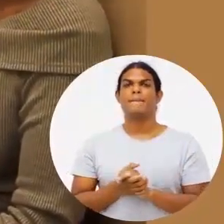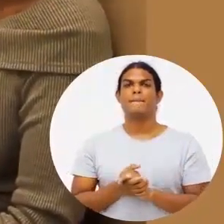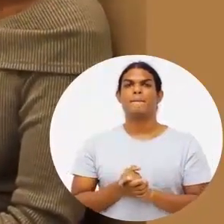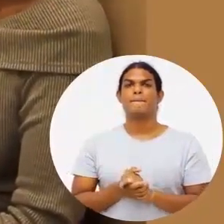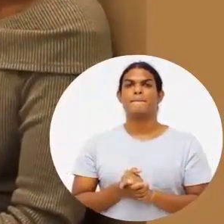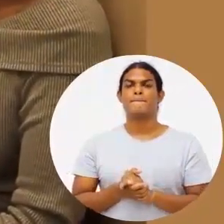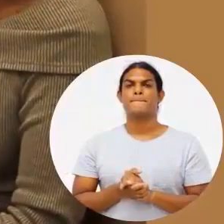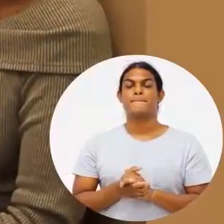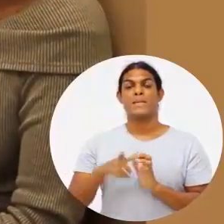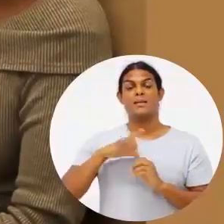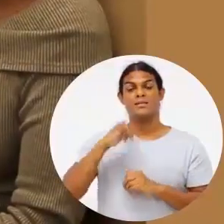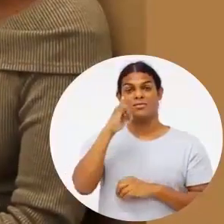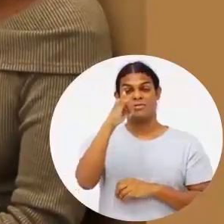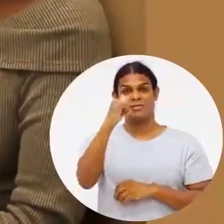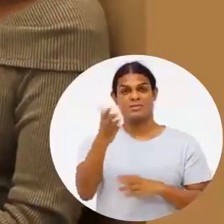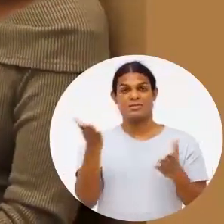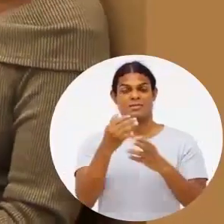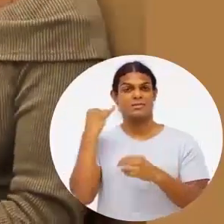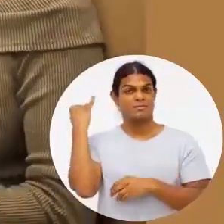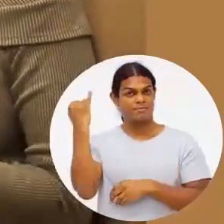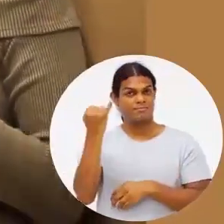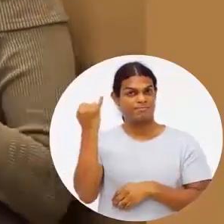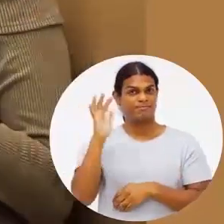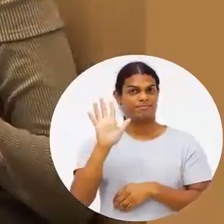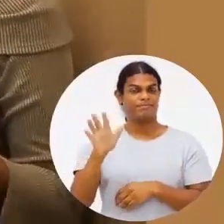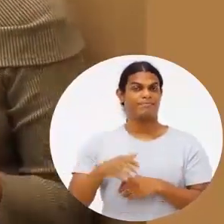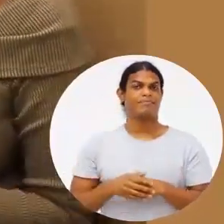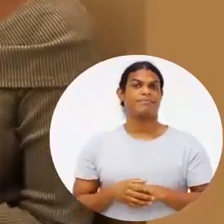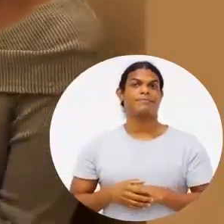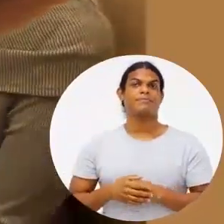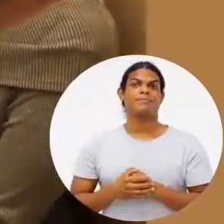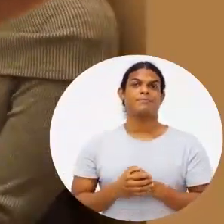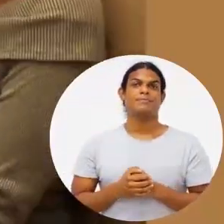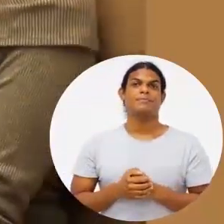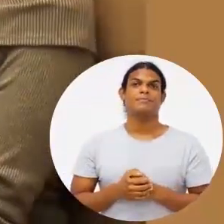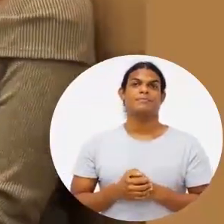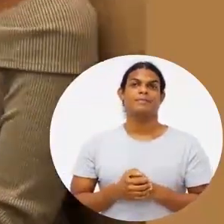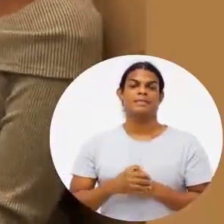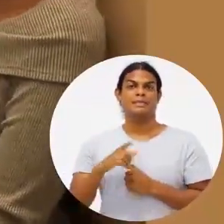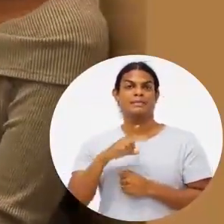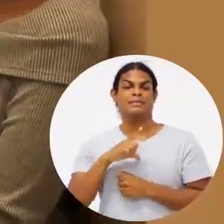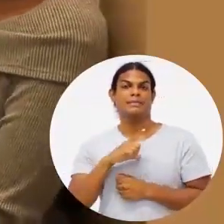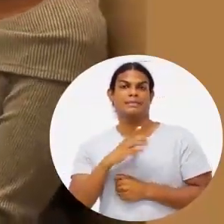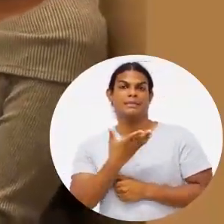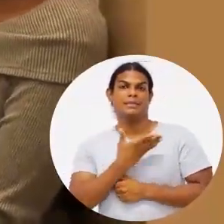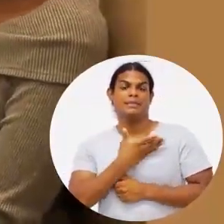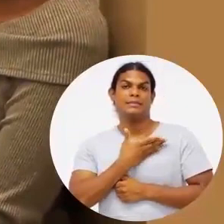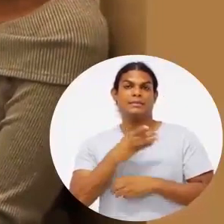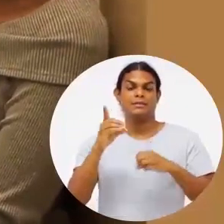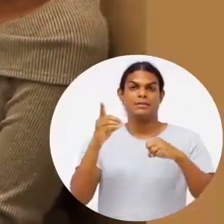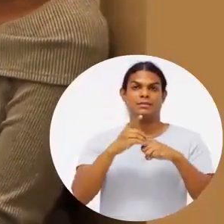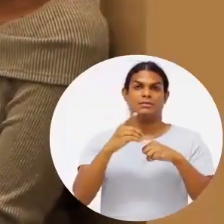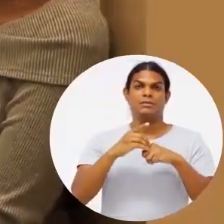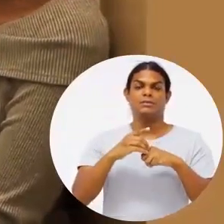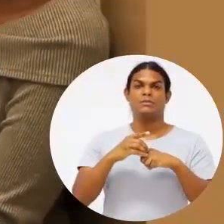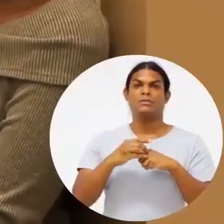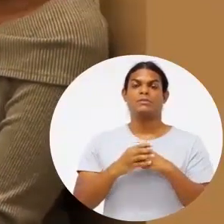Tem uma notícia de primeira mão, né? Que eu acabei de saber agora. Olha. Recentemente, ótimo. né? Eu tenho uma orientanda de